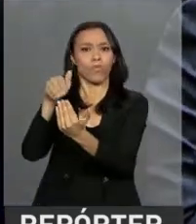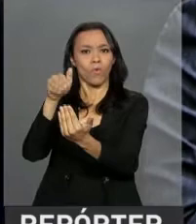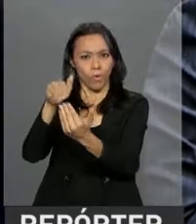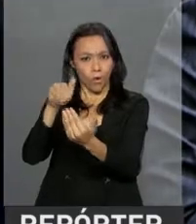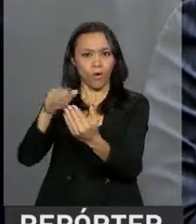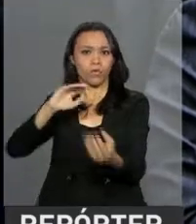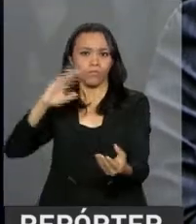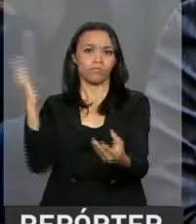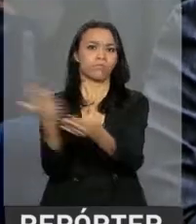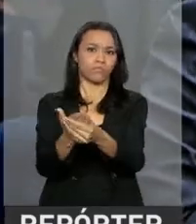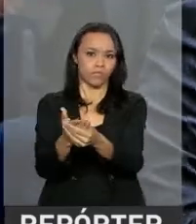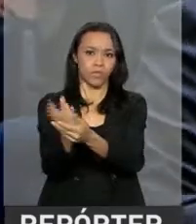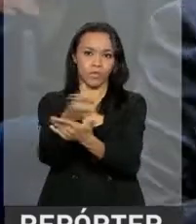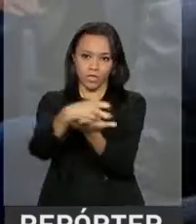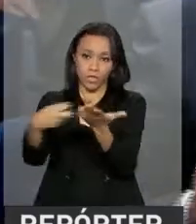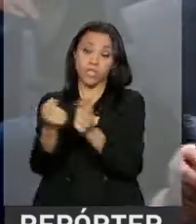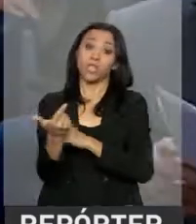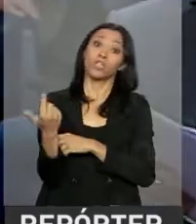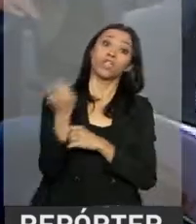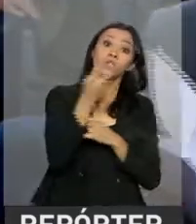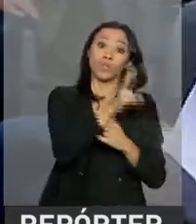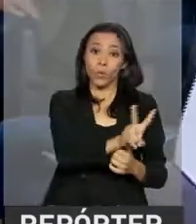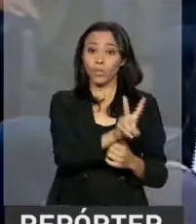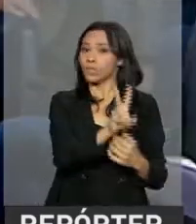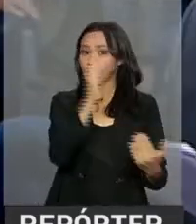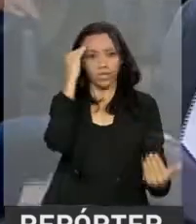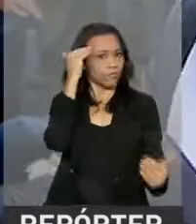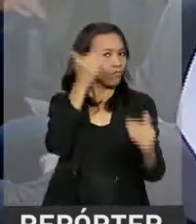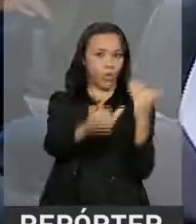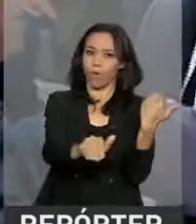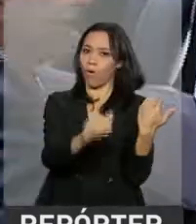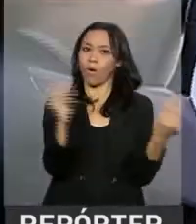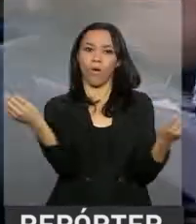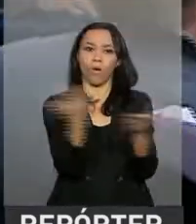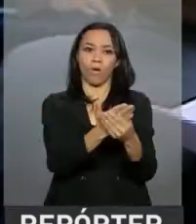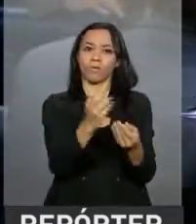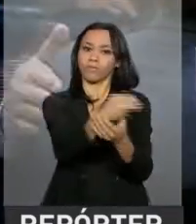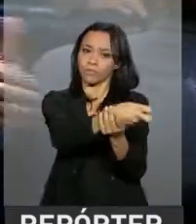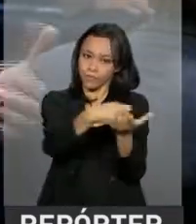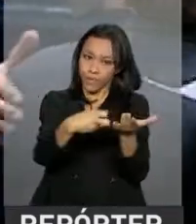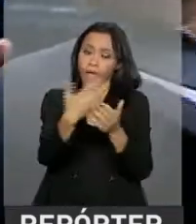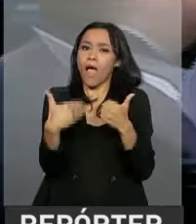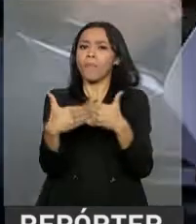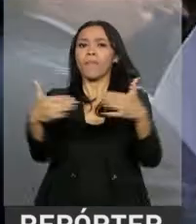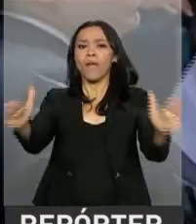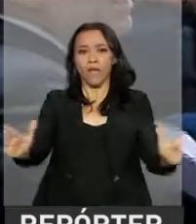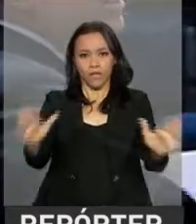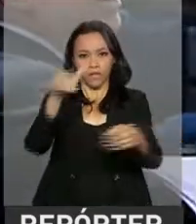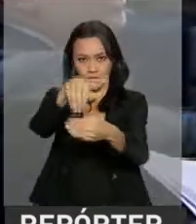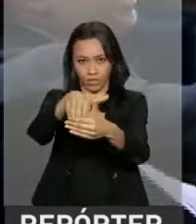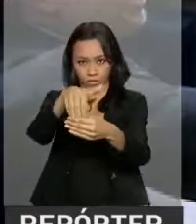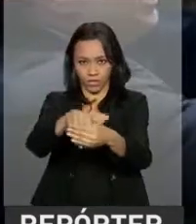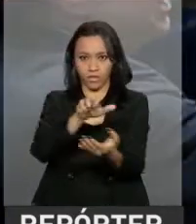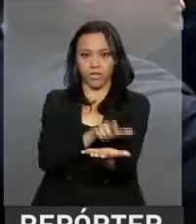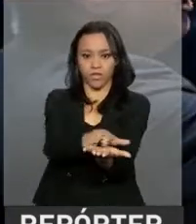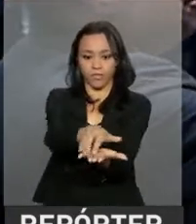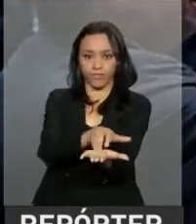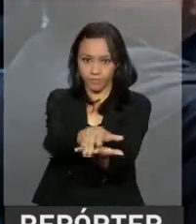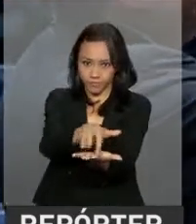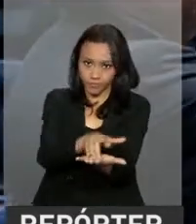que são contra cada um terá 15 minutos para falar a votação é aberta nominal e eletrônica